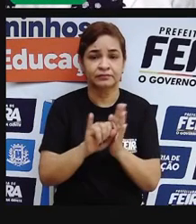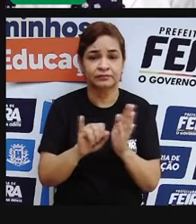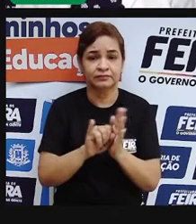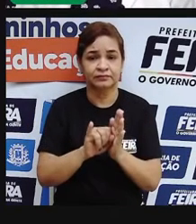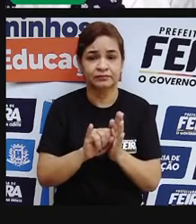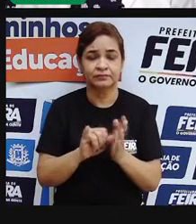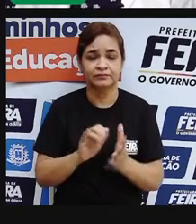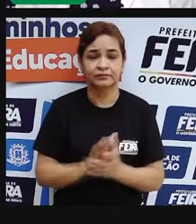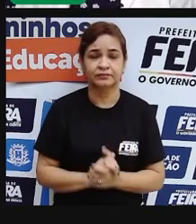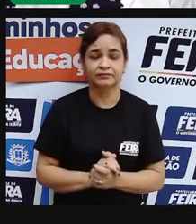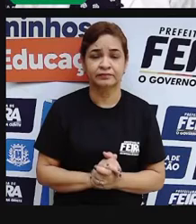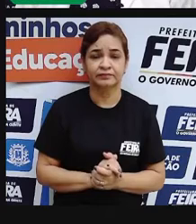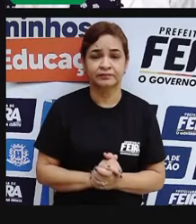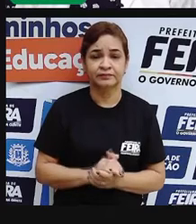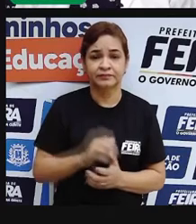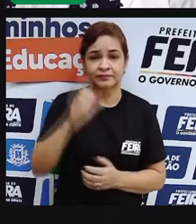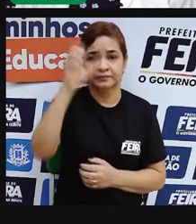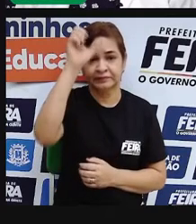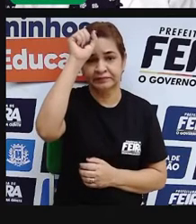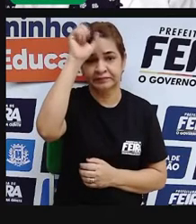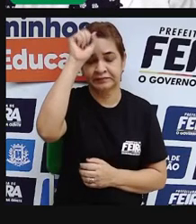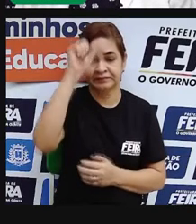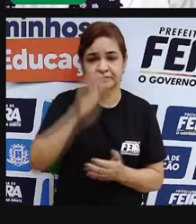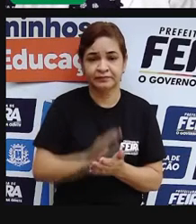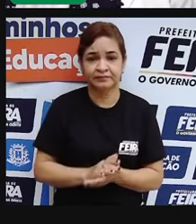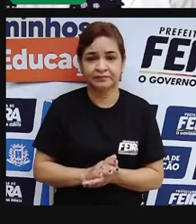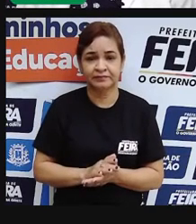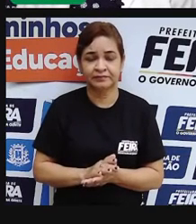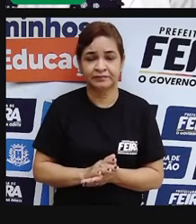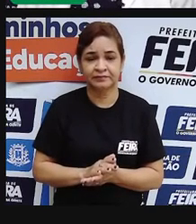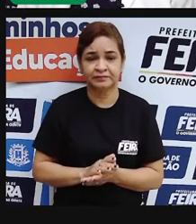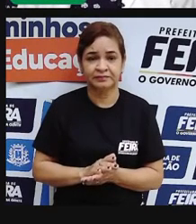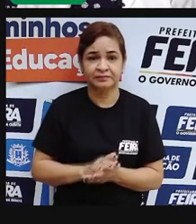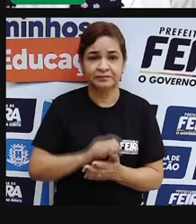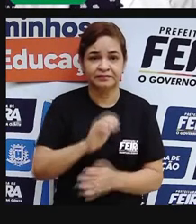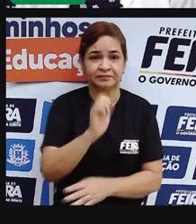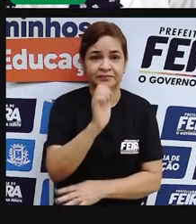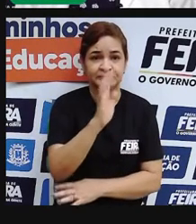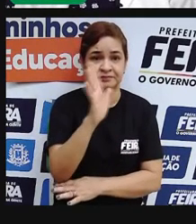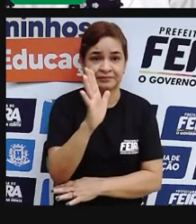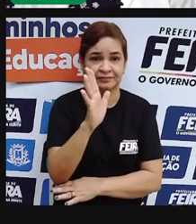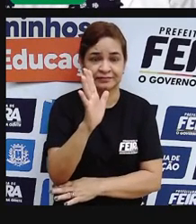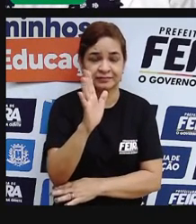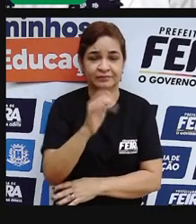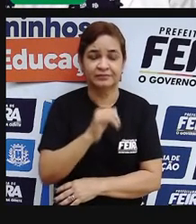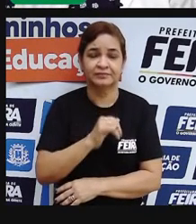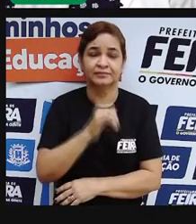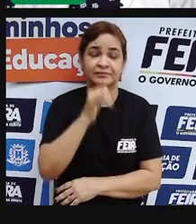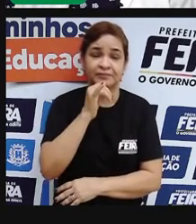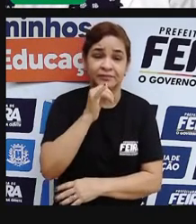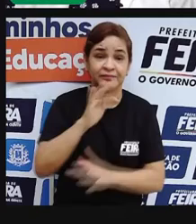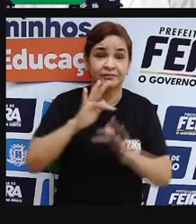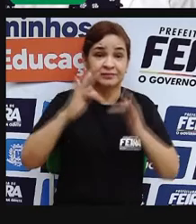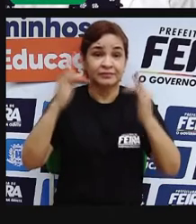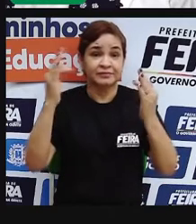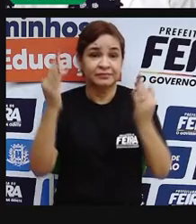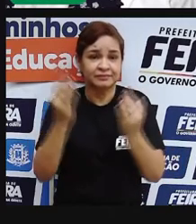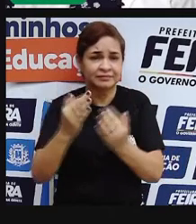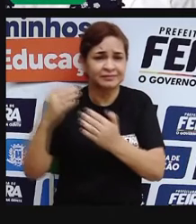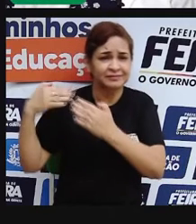e vai aprender a montar em uma árvore genealógica que é o estudo exatamente dessa um